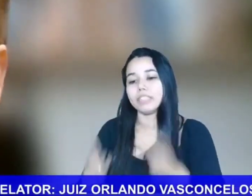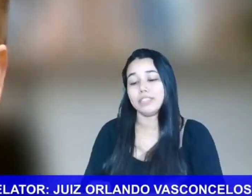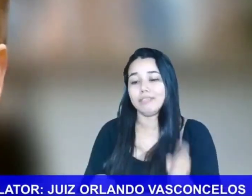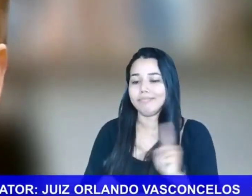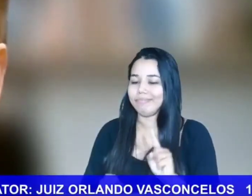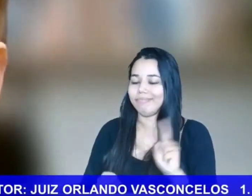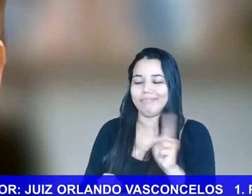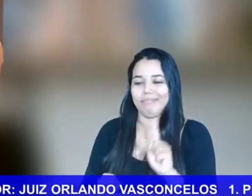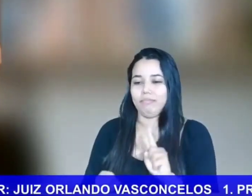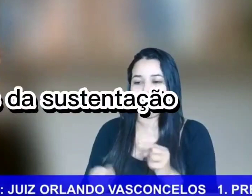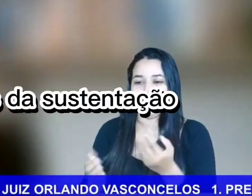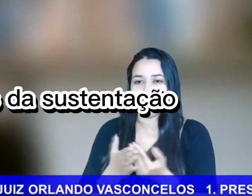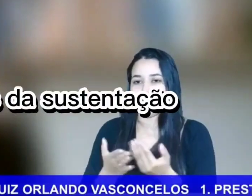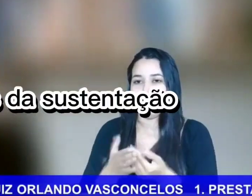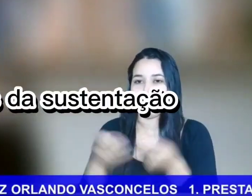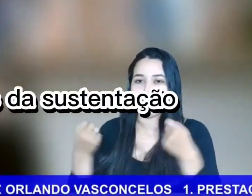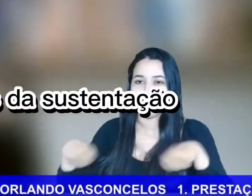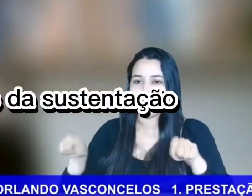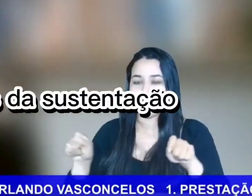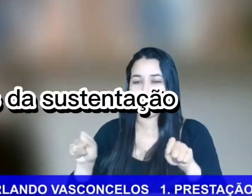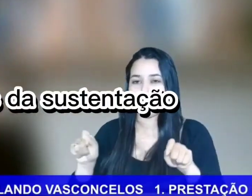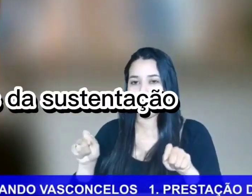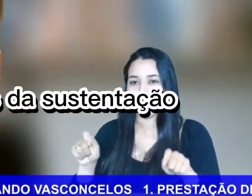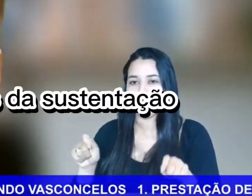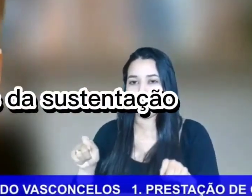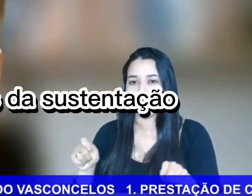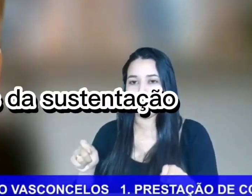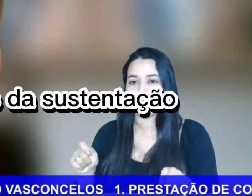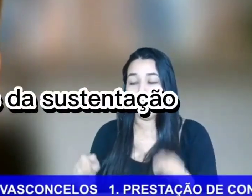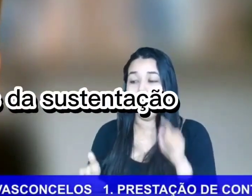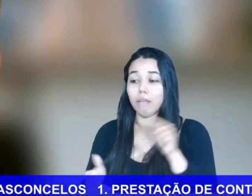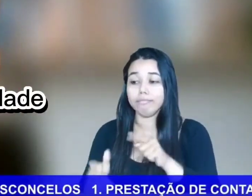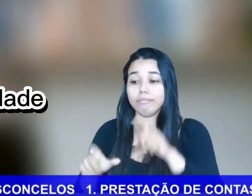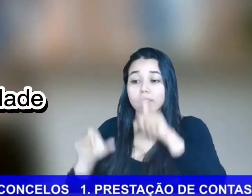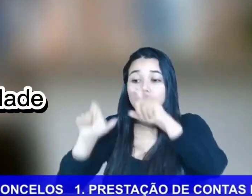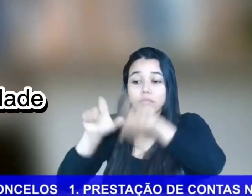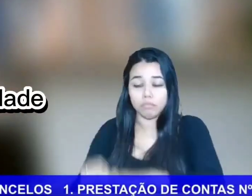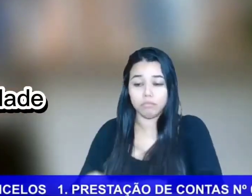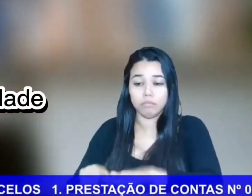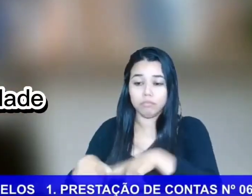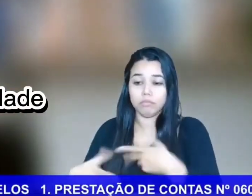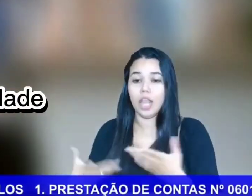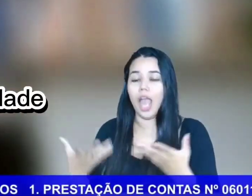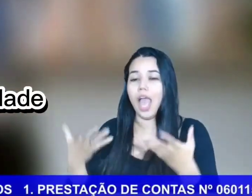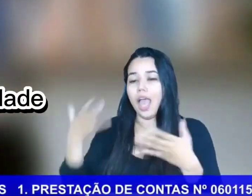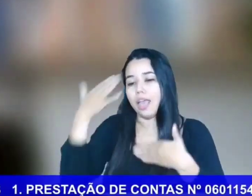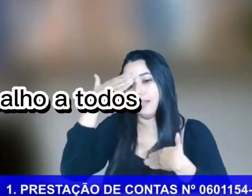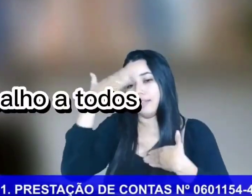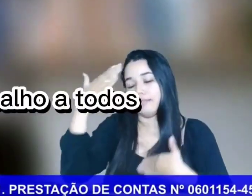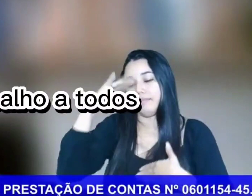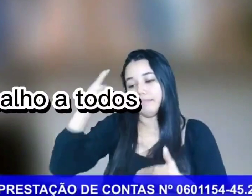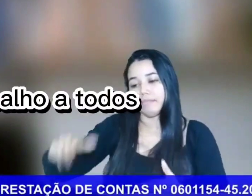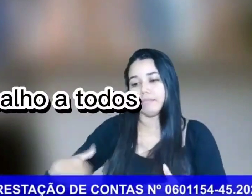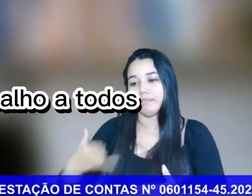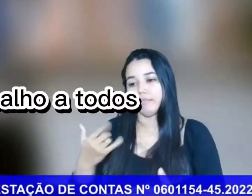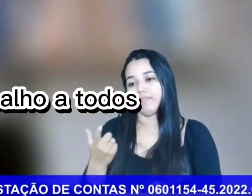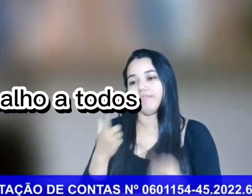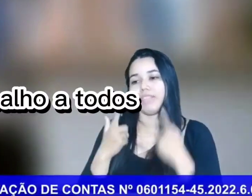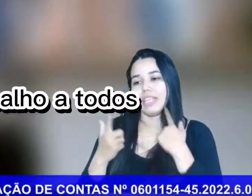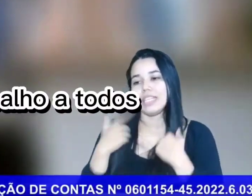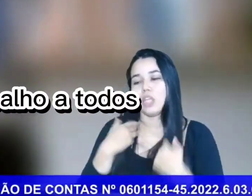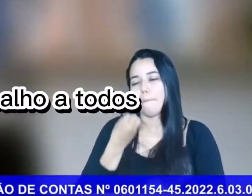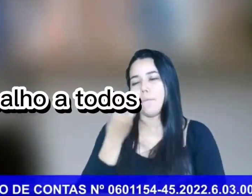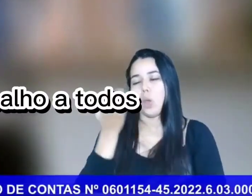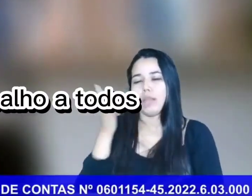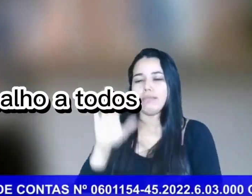Sem ressalvas. São esses, excelências, os termos da sustentação. Agradeço a oportunidade e desejo uma boa